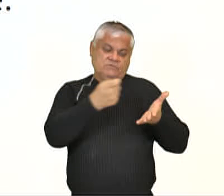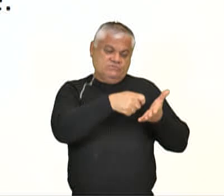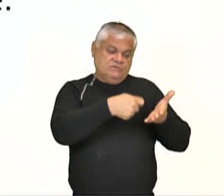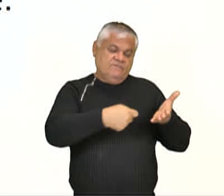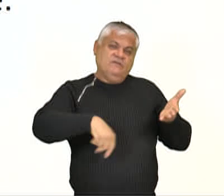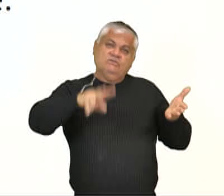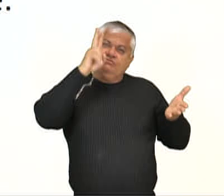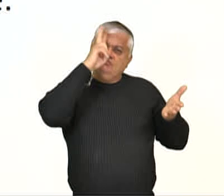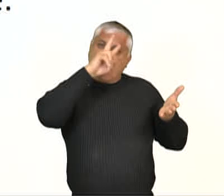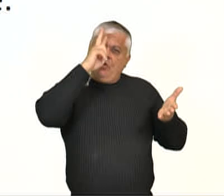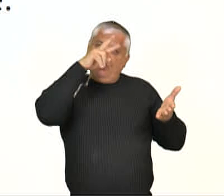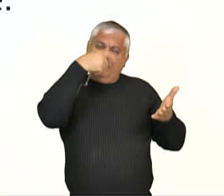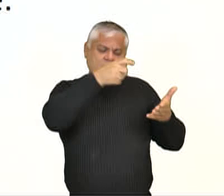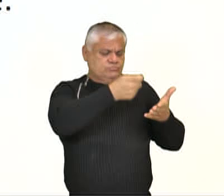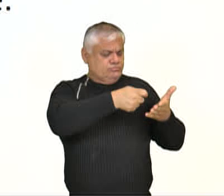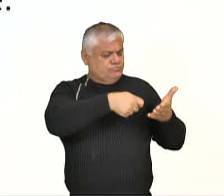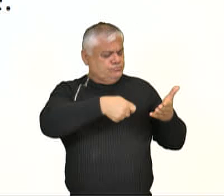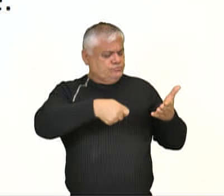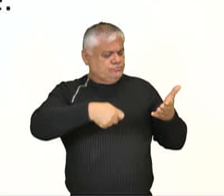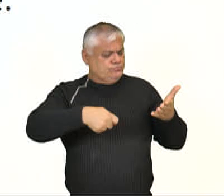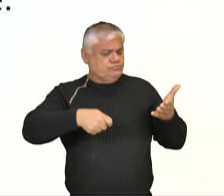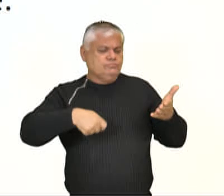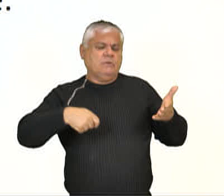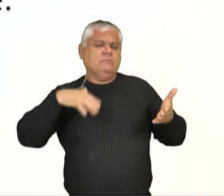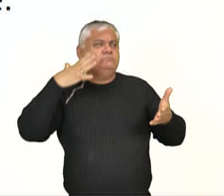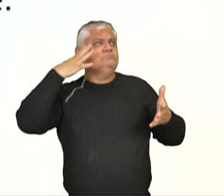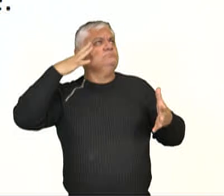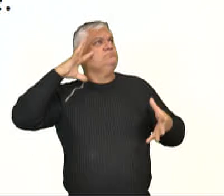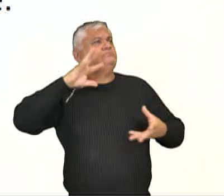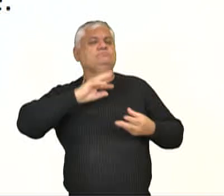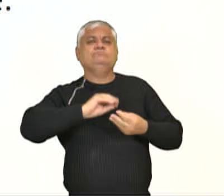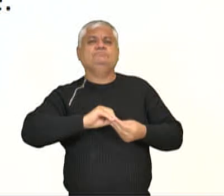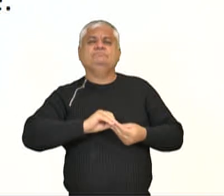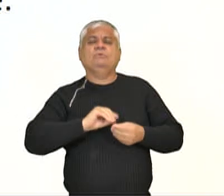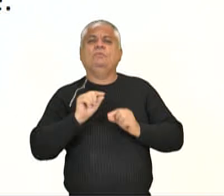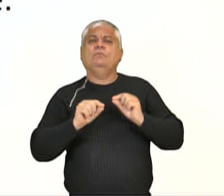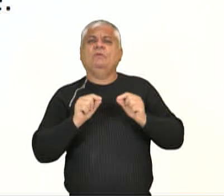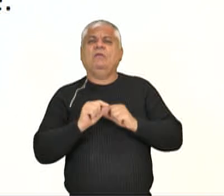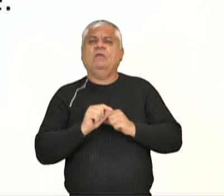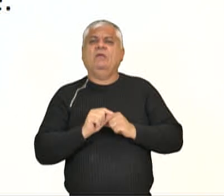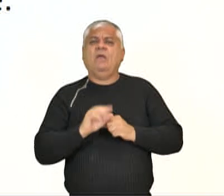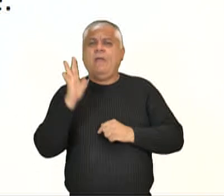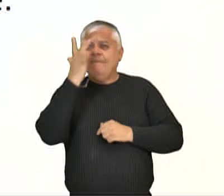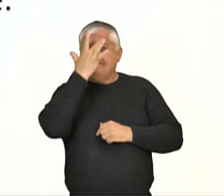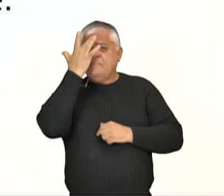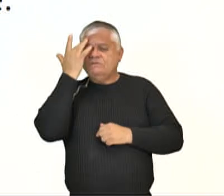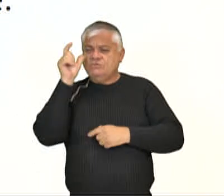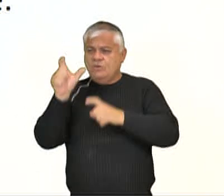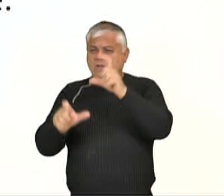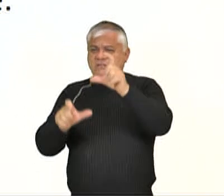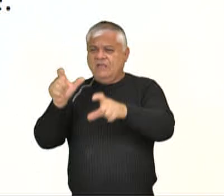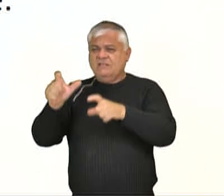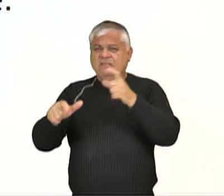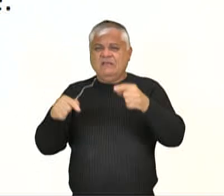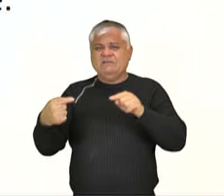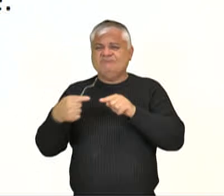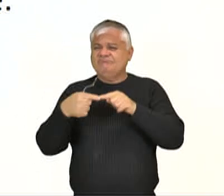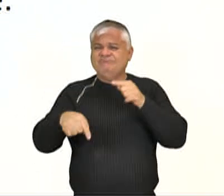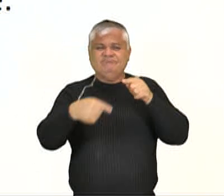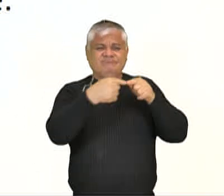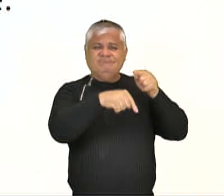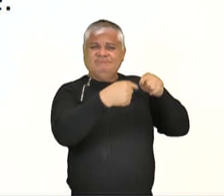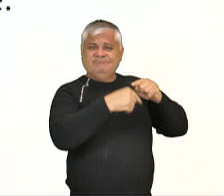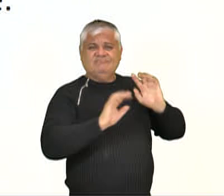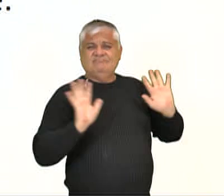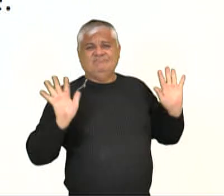e finalmente cheguei à conclusão de que os outros não tinham muita coisa a ver comigo.